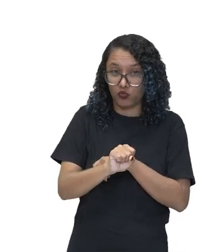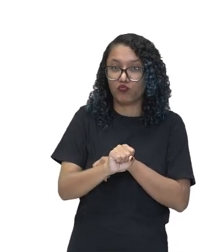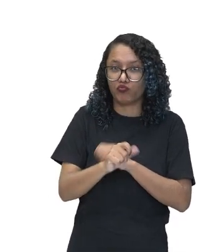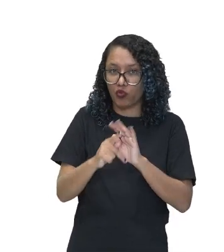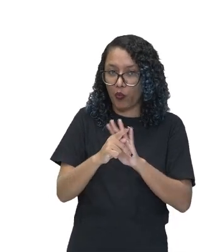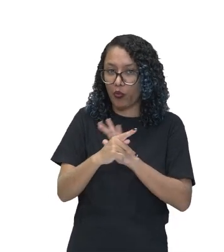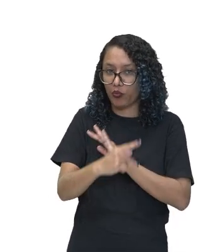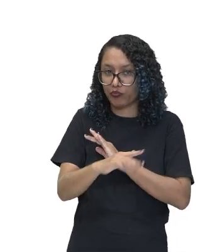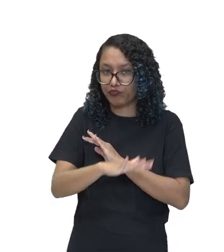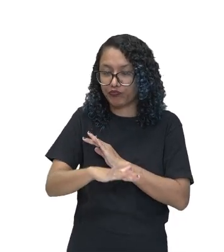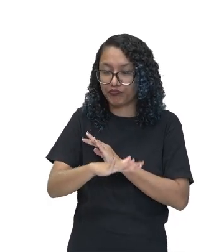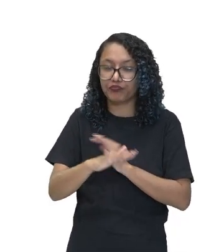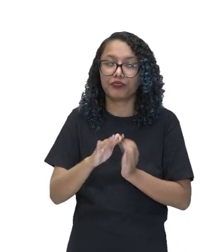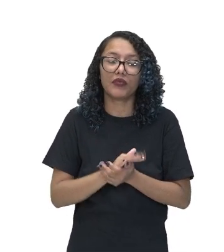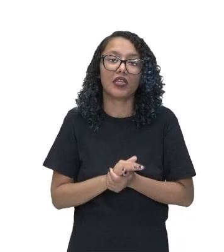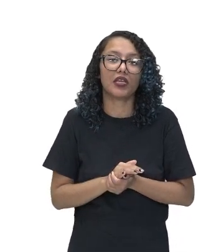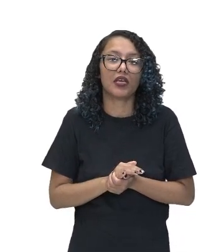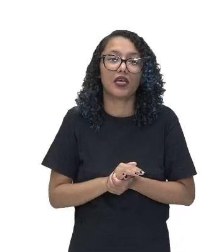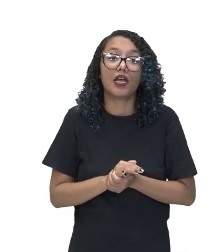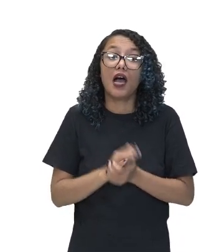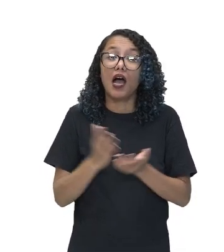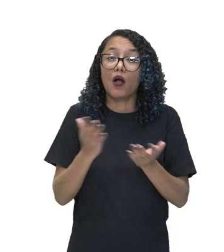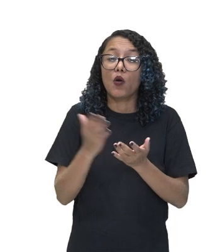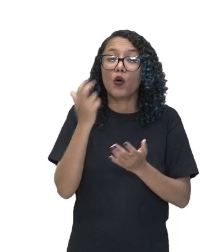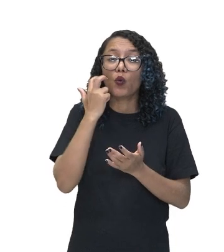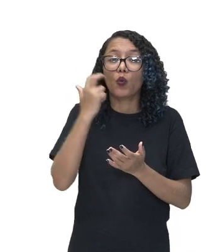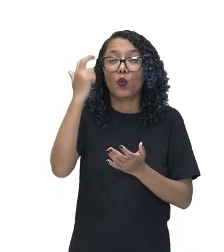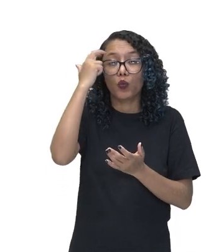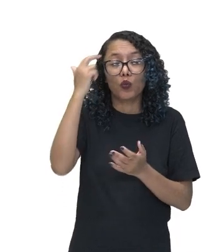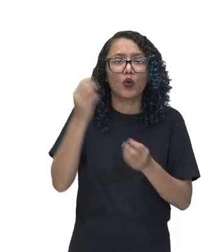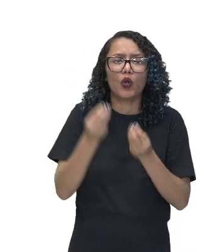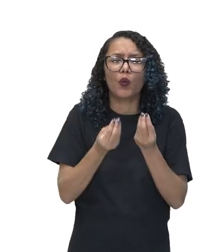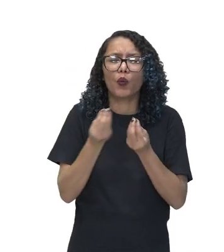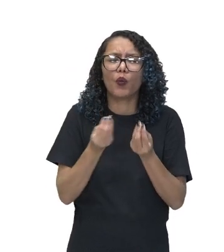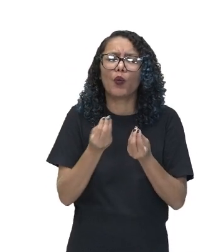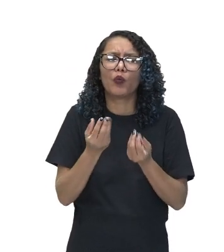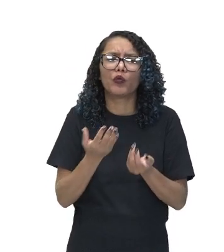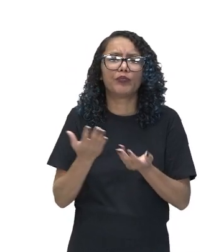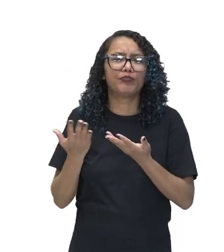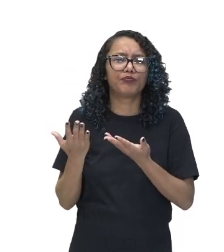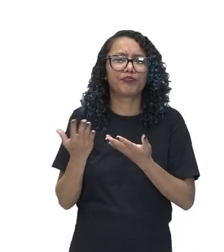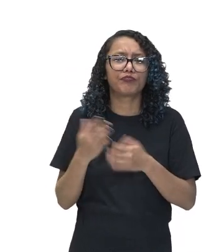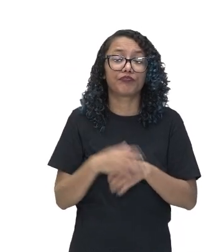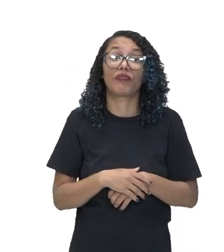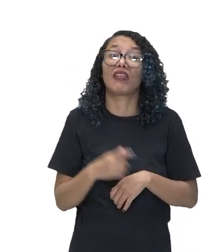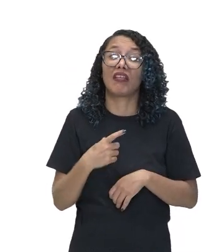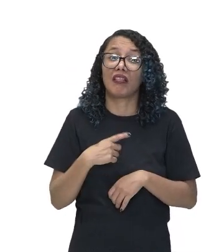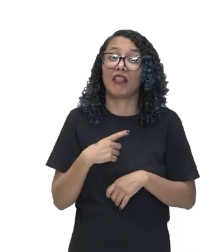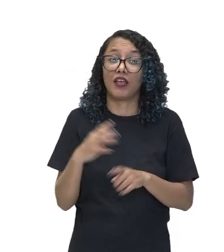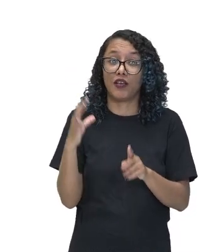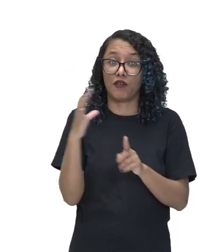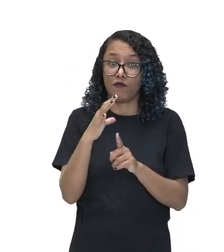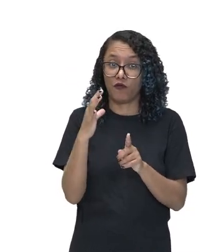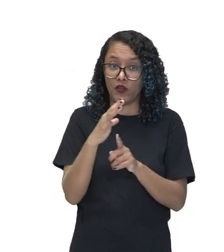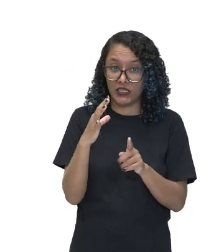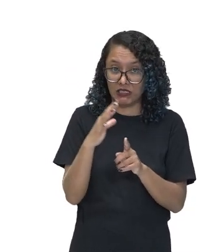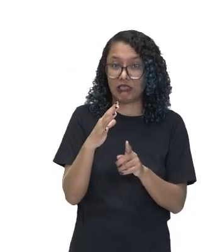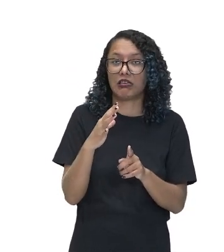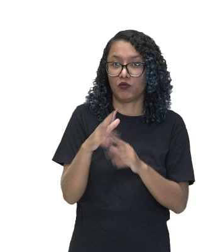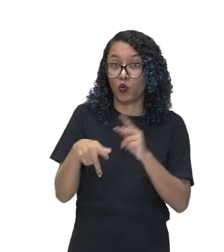E aí, em relação à cultura da Argentina, ela é influenciada pela